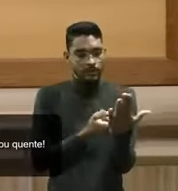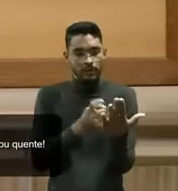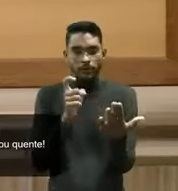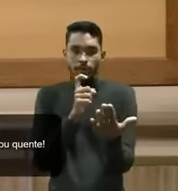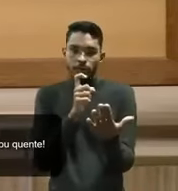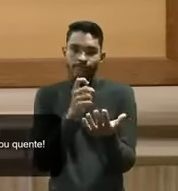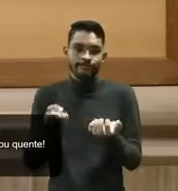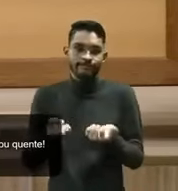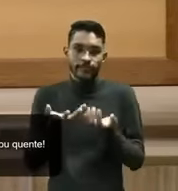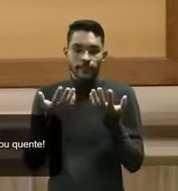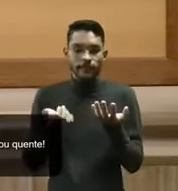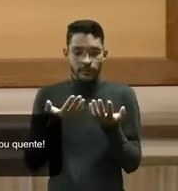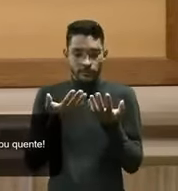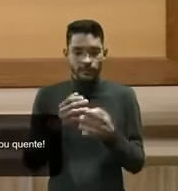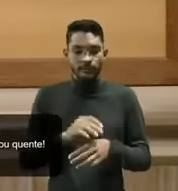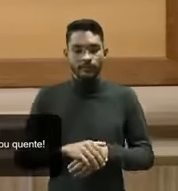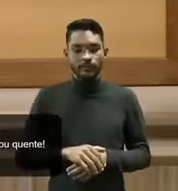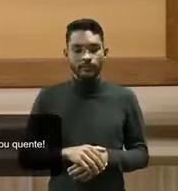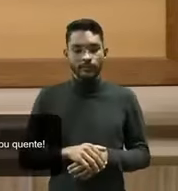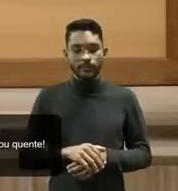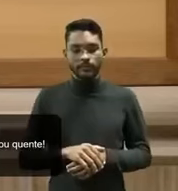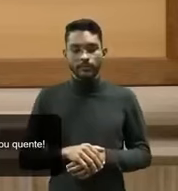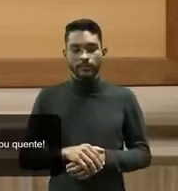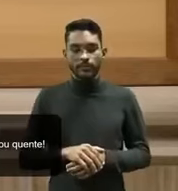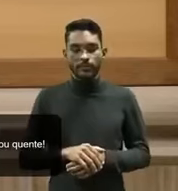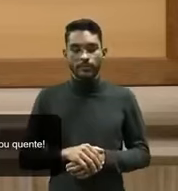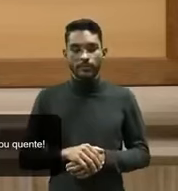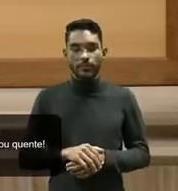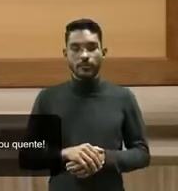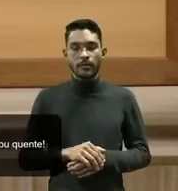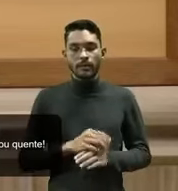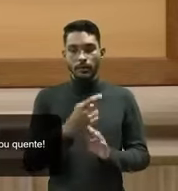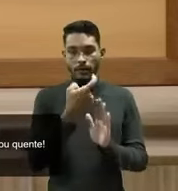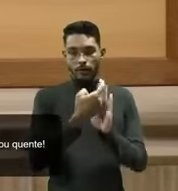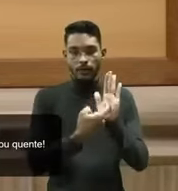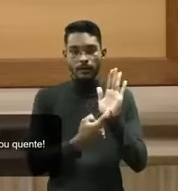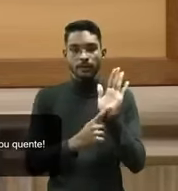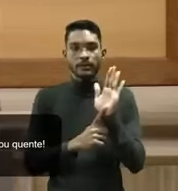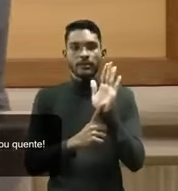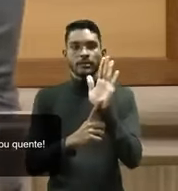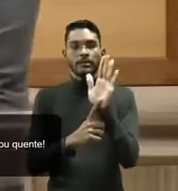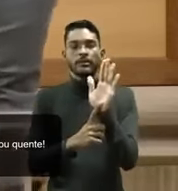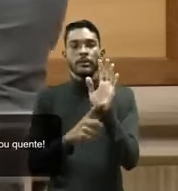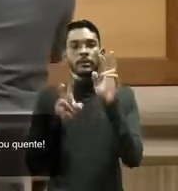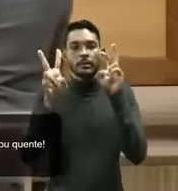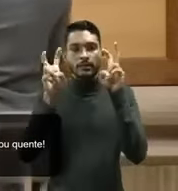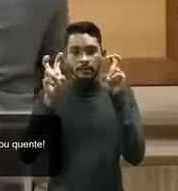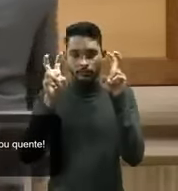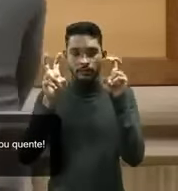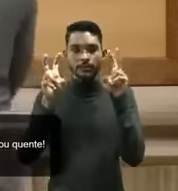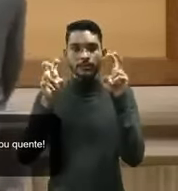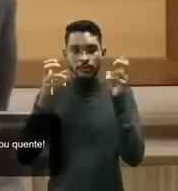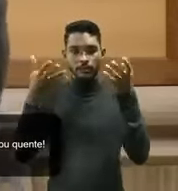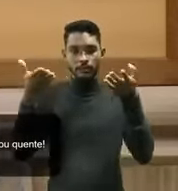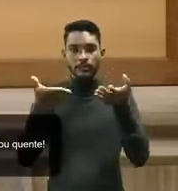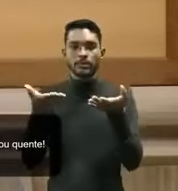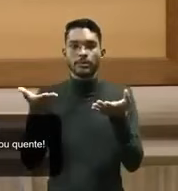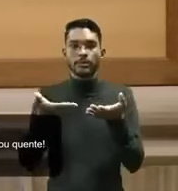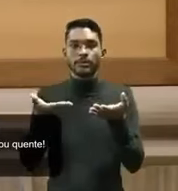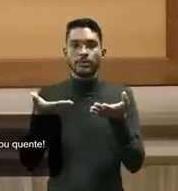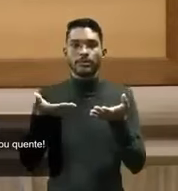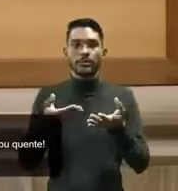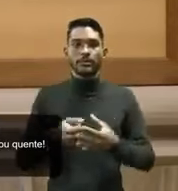quente ok Aqui nós temos a temática de hoje qual é aí Jorge bota aí na tela aqui do lado os